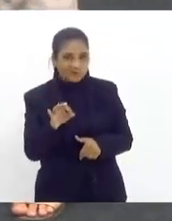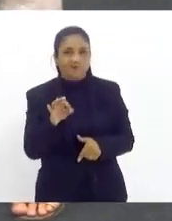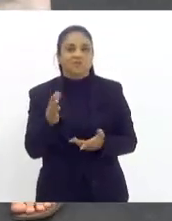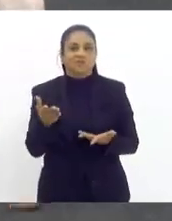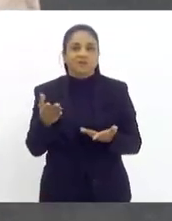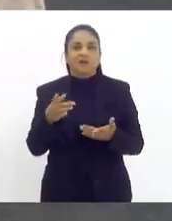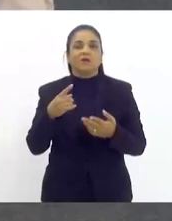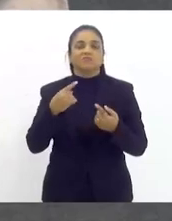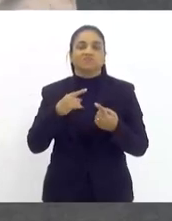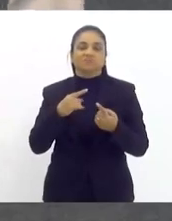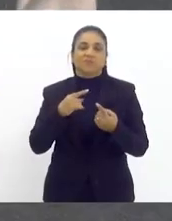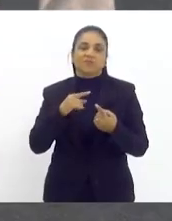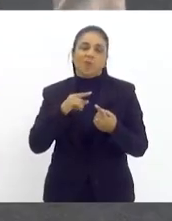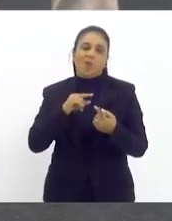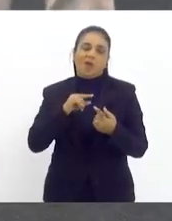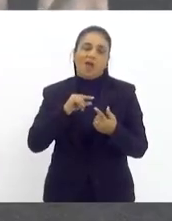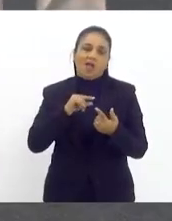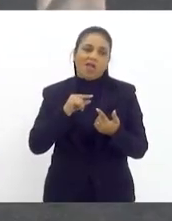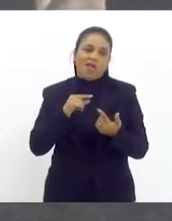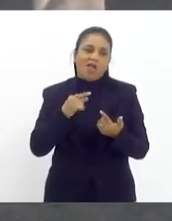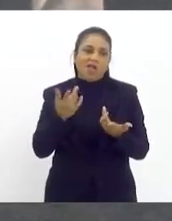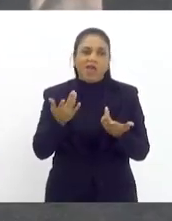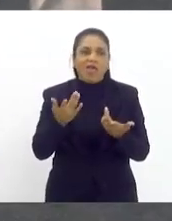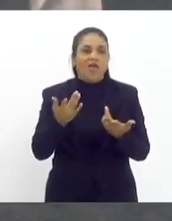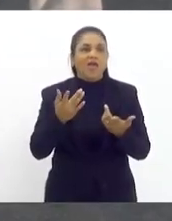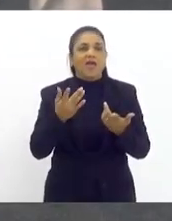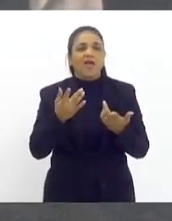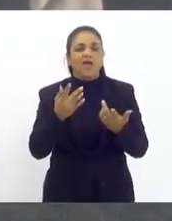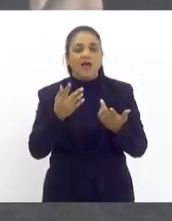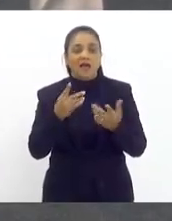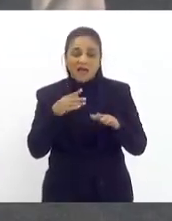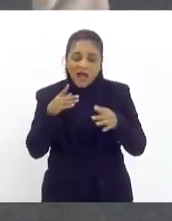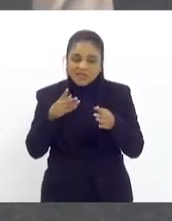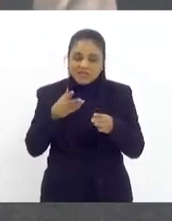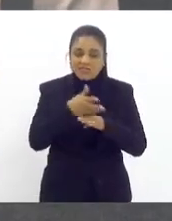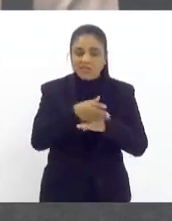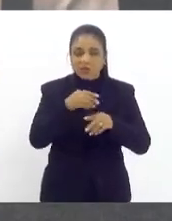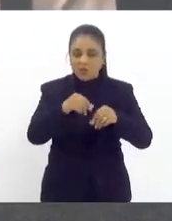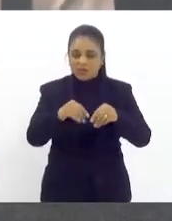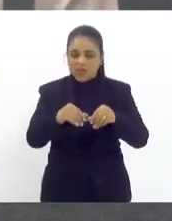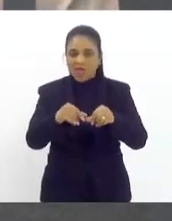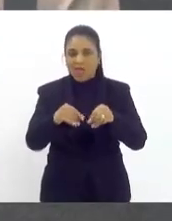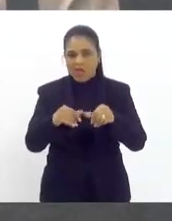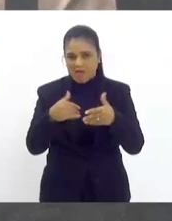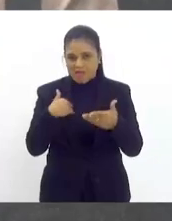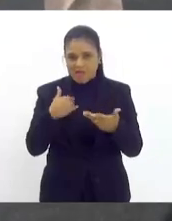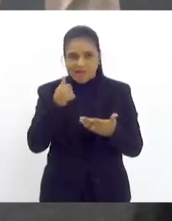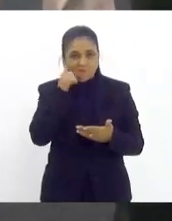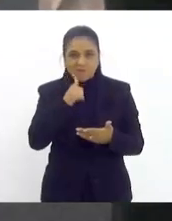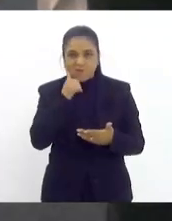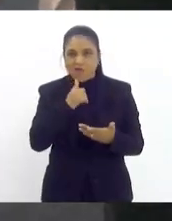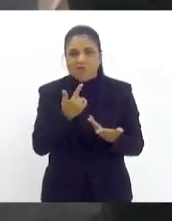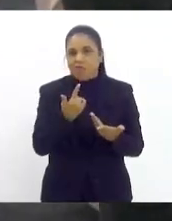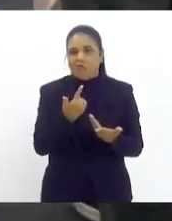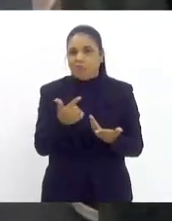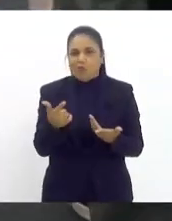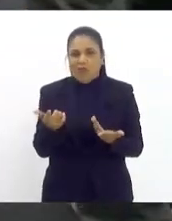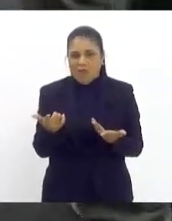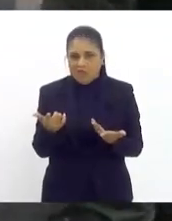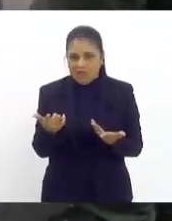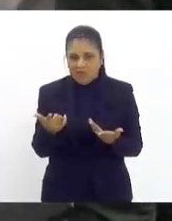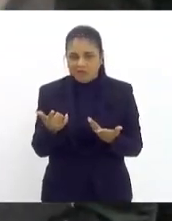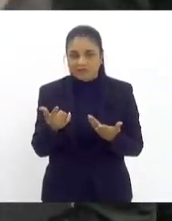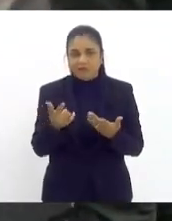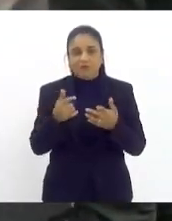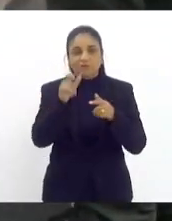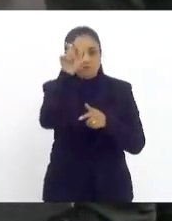uma distorção importante com relação ao acesso à Terra essas mulheres então quando a gente celebra o dia